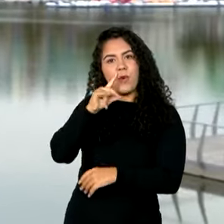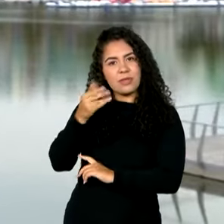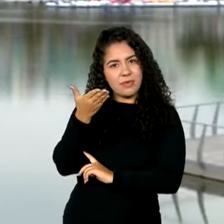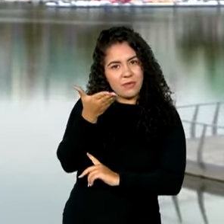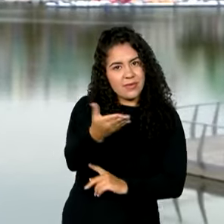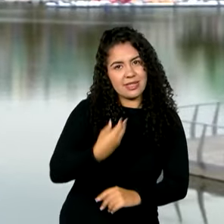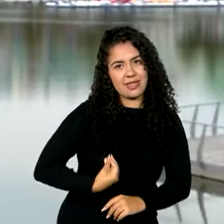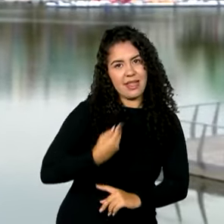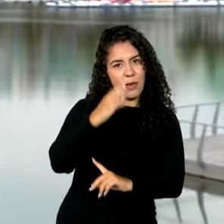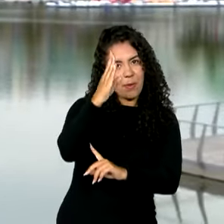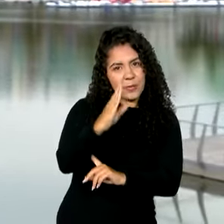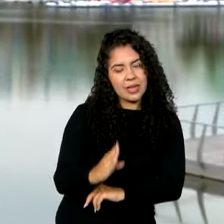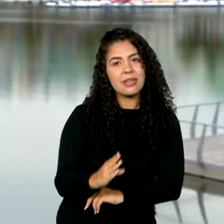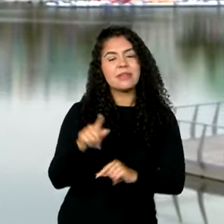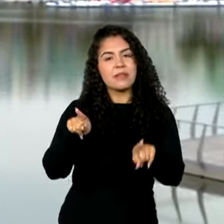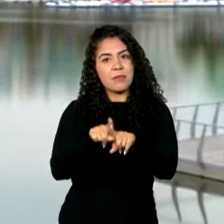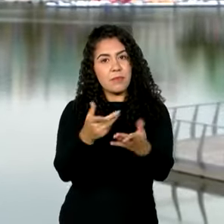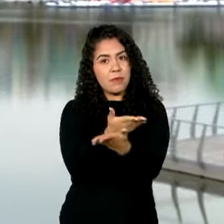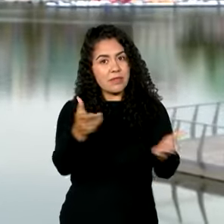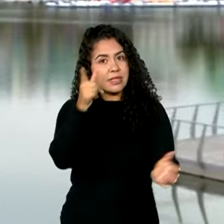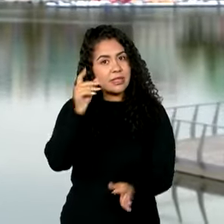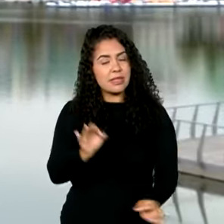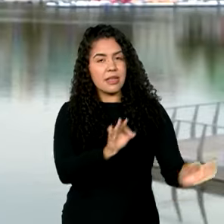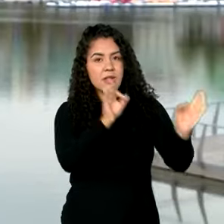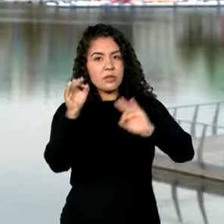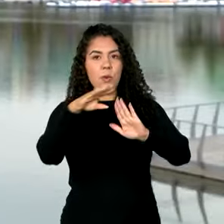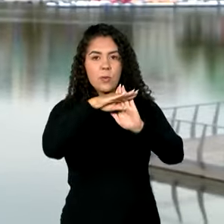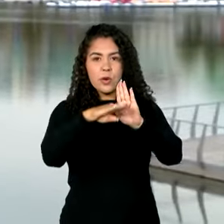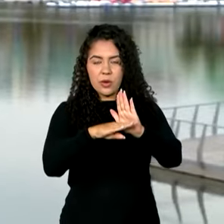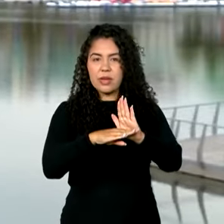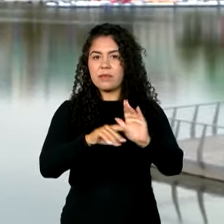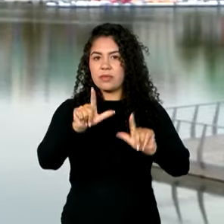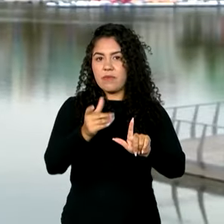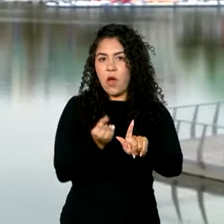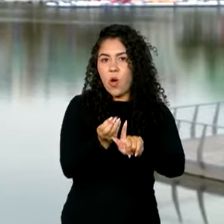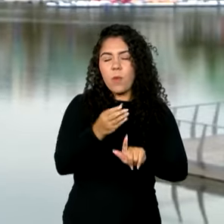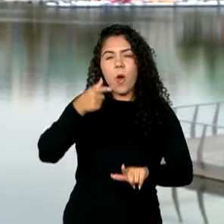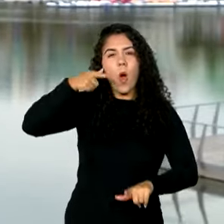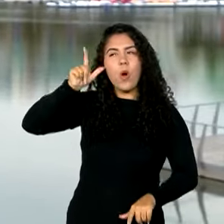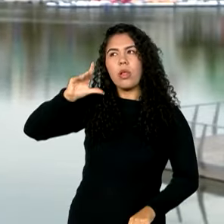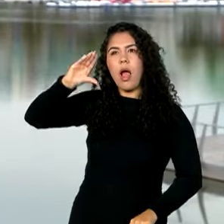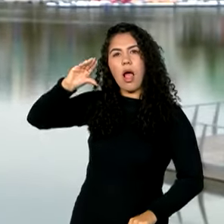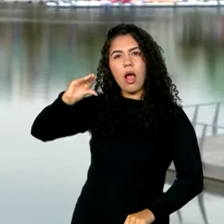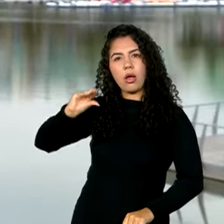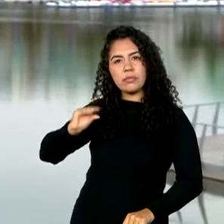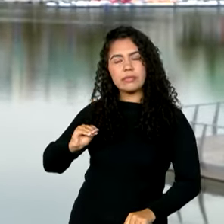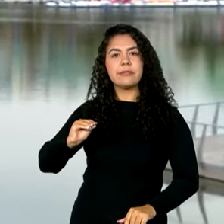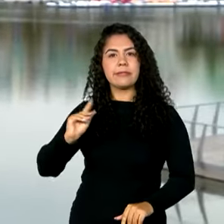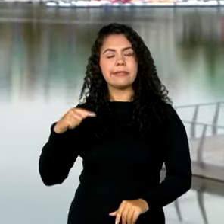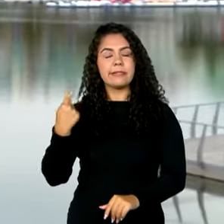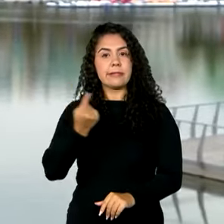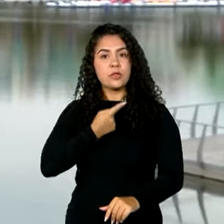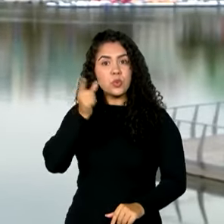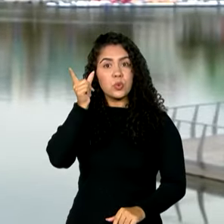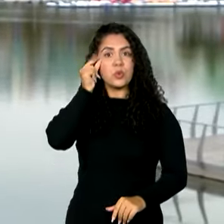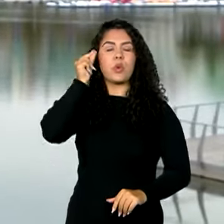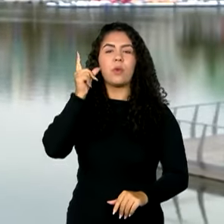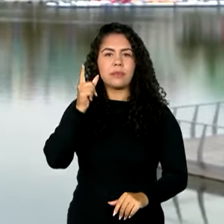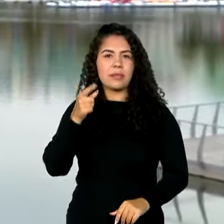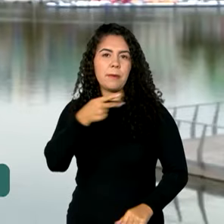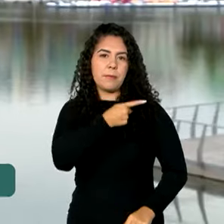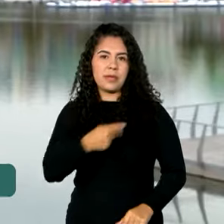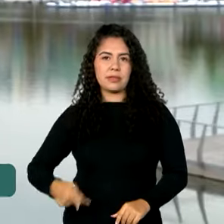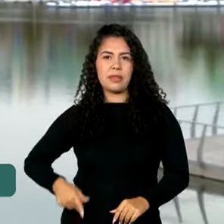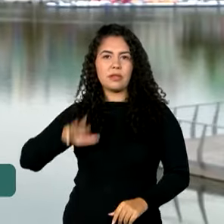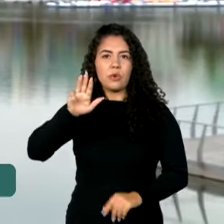todo mundo que acompanha o canal Gov. Já era noite ontem aqui quando chegou a notícia do cancelamento da viagem